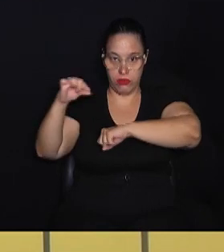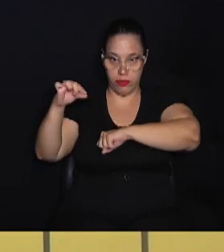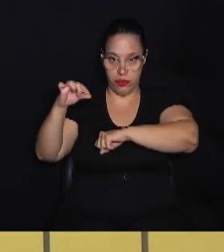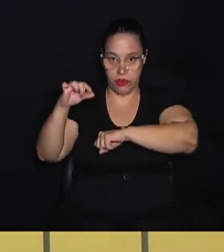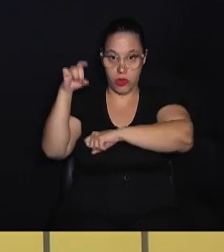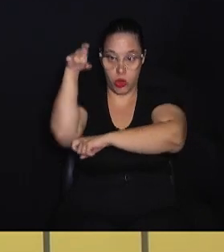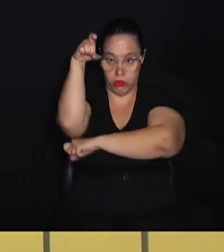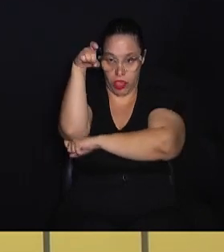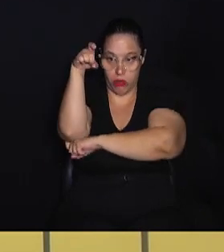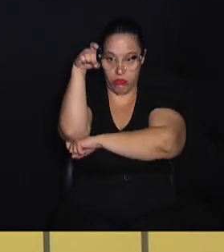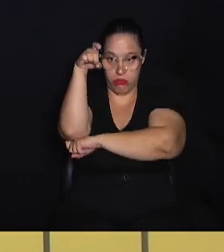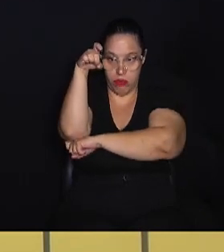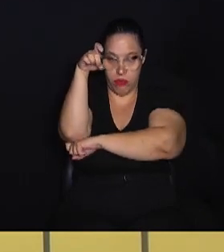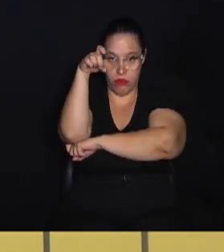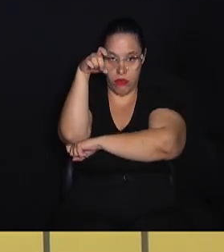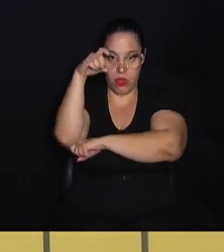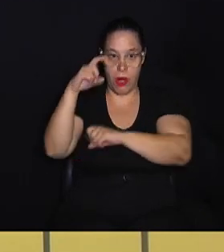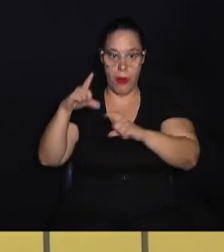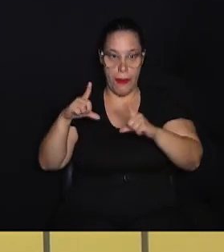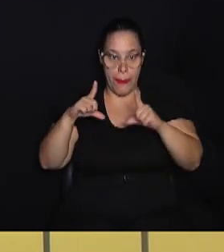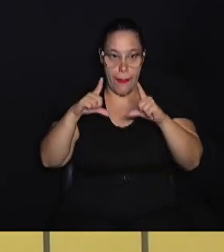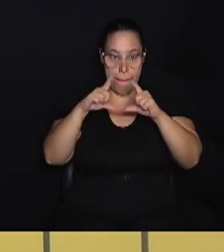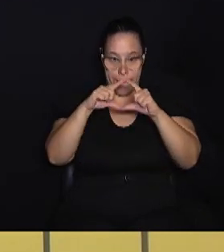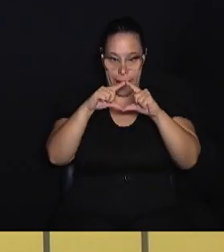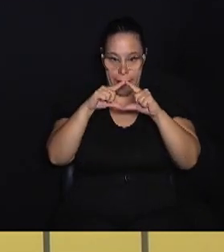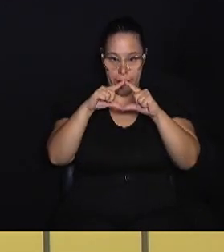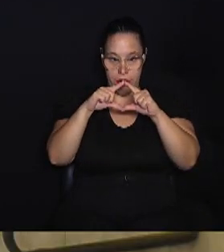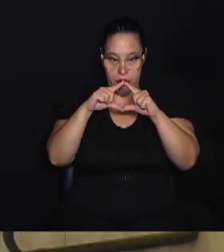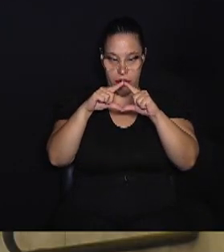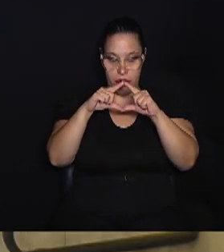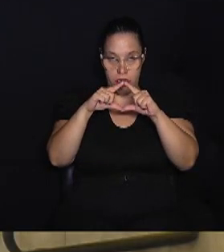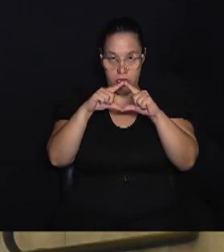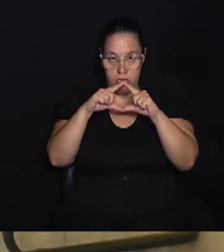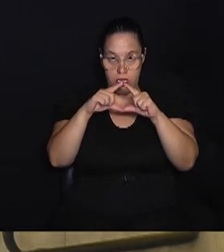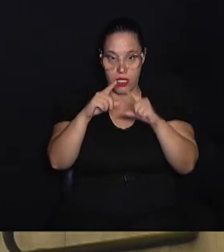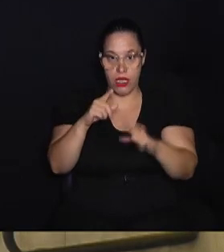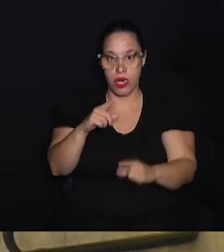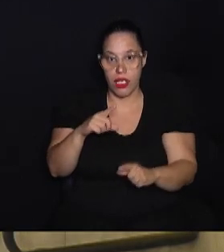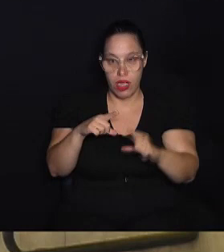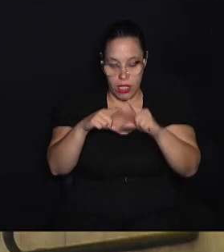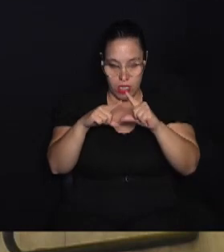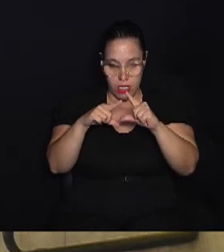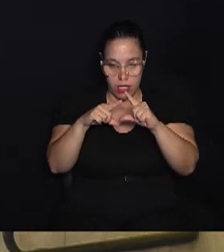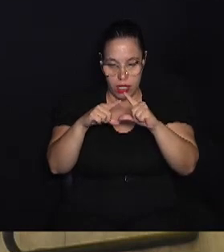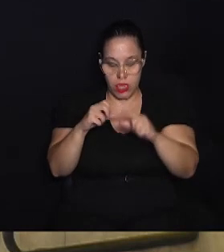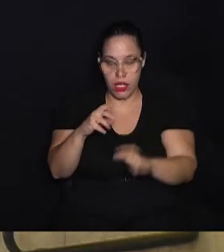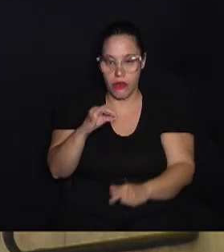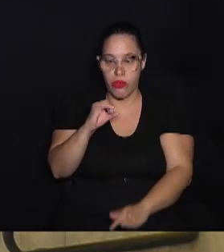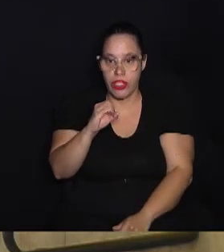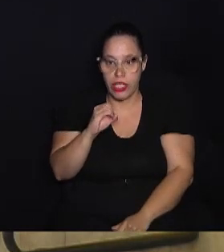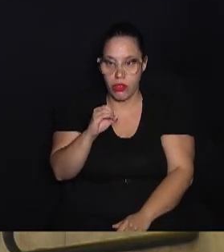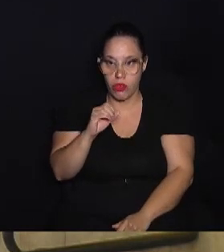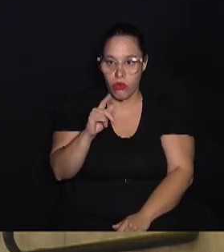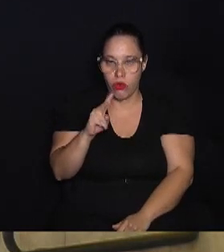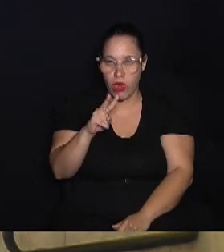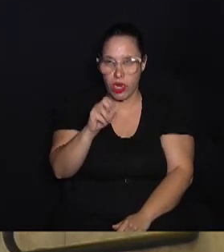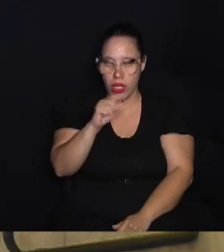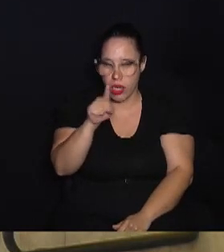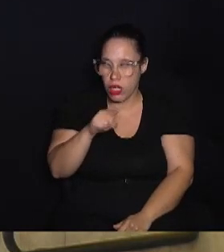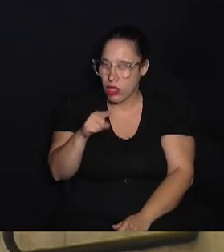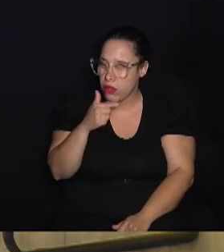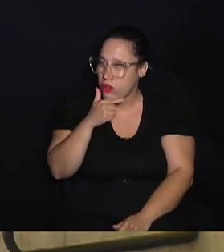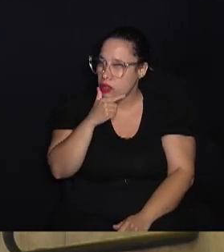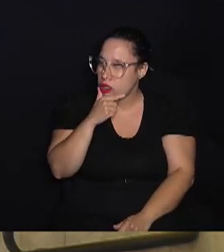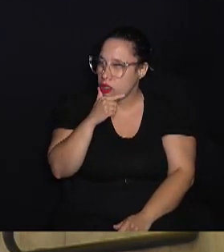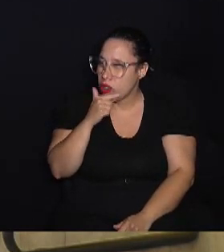Barão Geraldo para Paulínia. Na Zeferino Vaz. Isso, ali. Mas não pegando a Zeferino Vaz ali